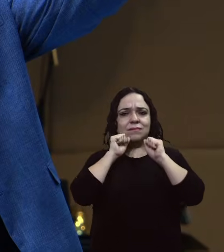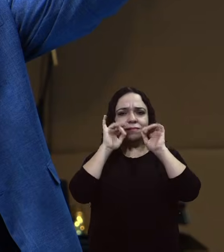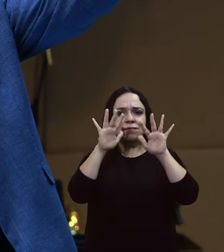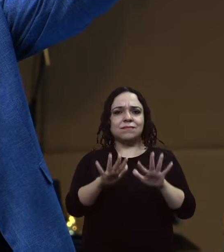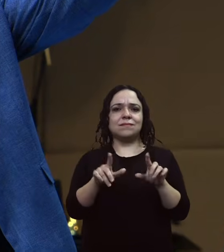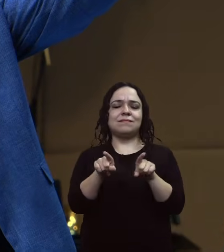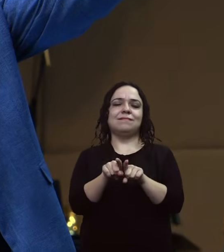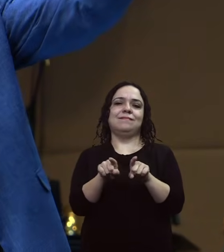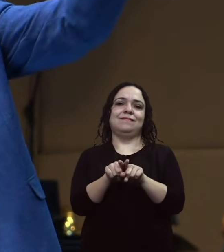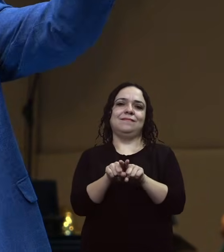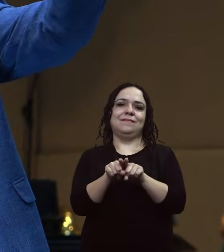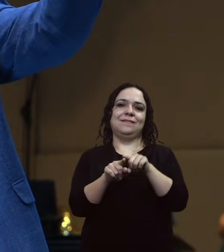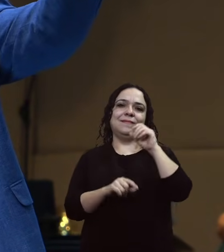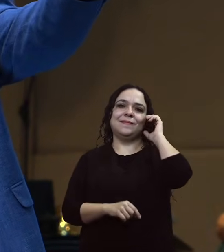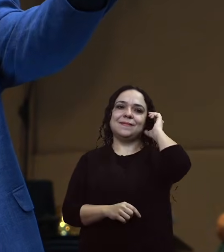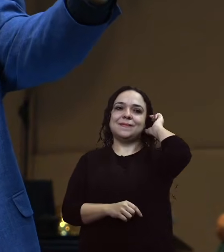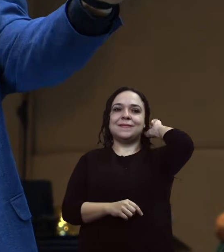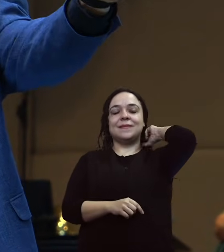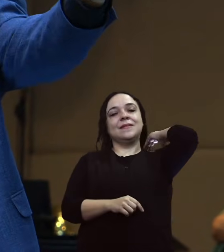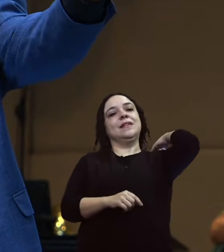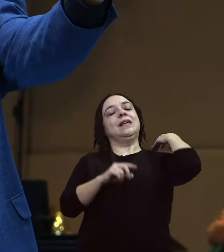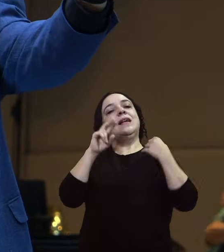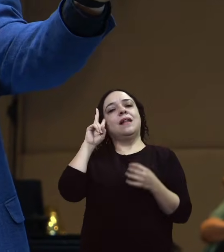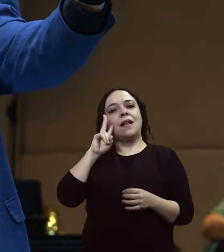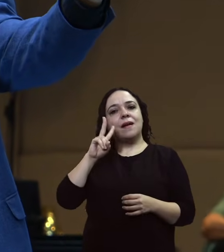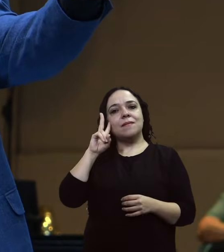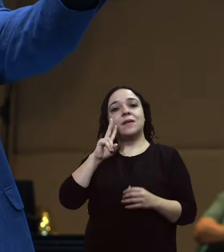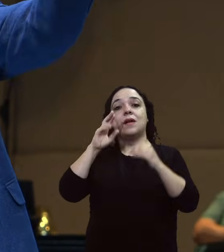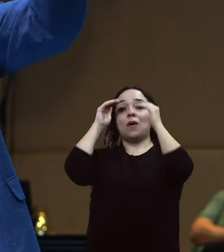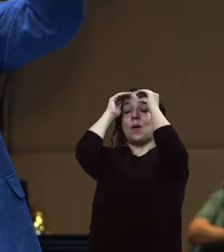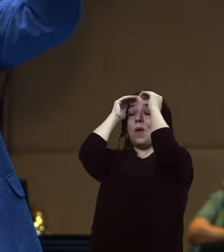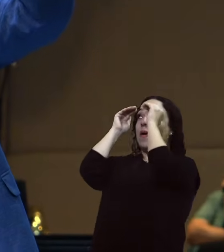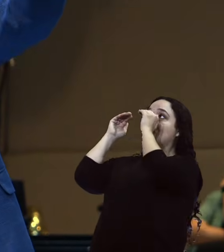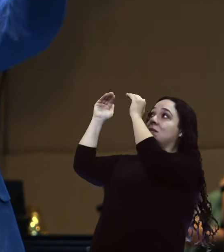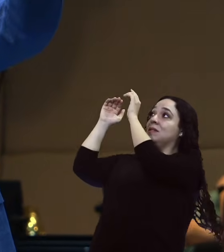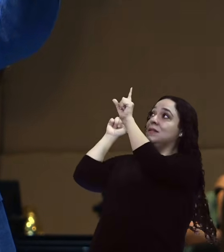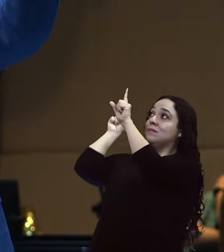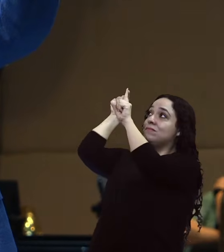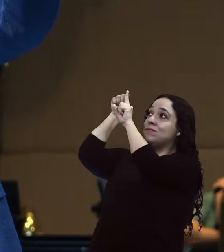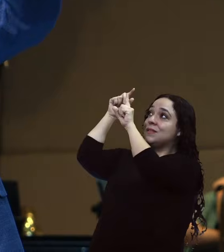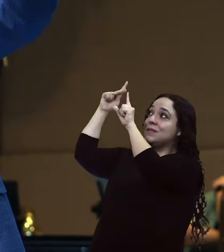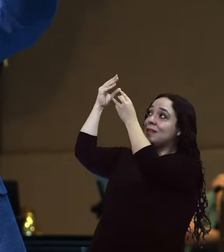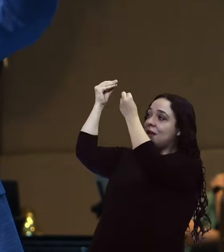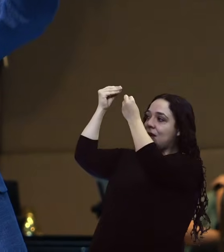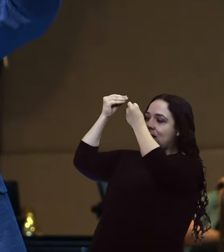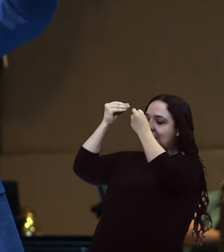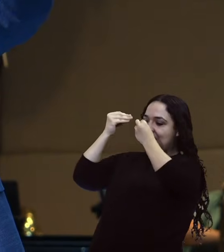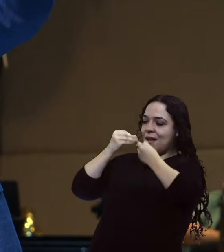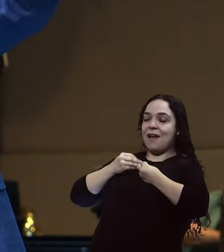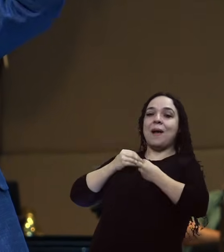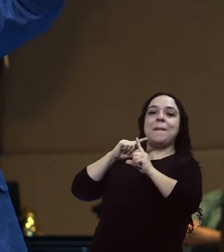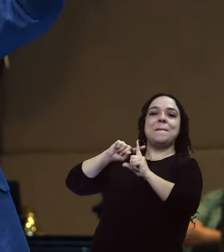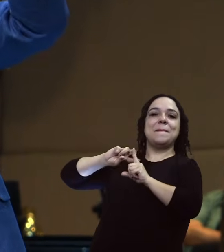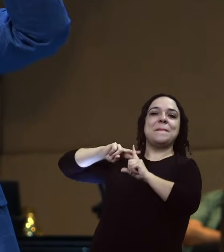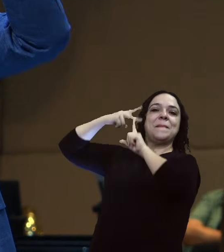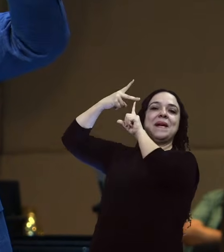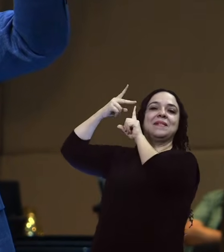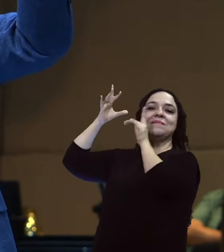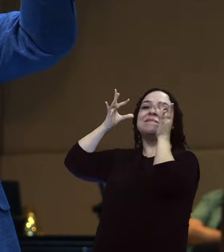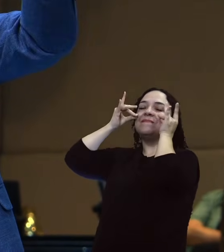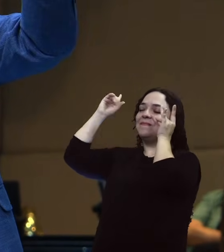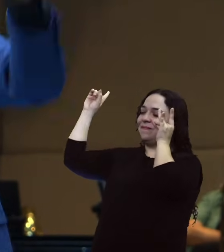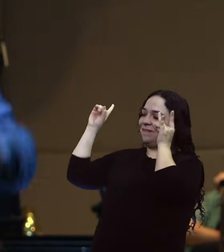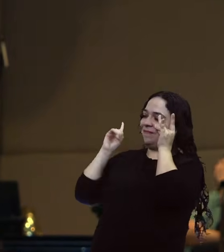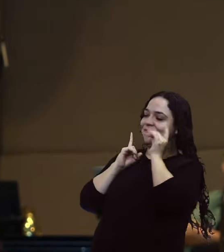vidas? Lembra, cumpra o propósito de Deus e a presença dele será sobre